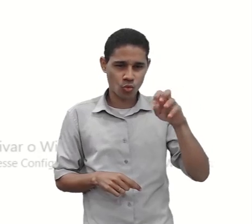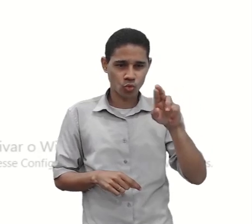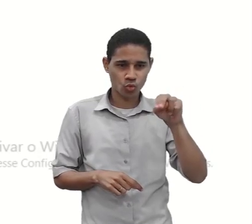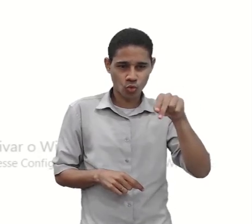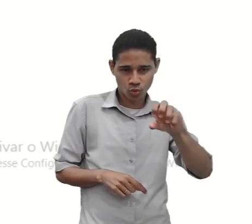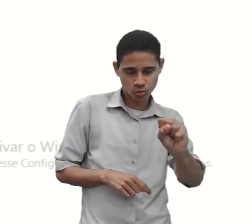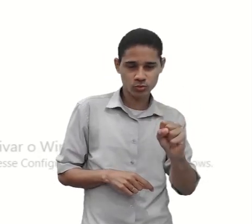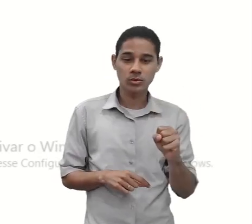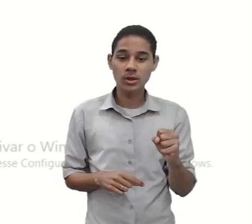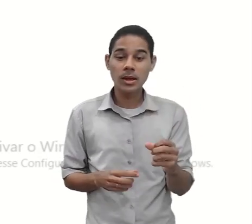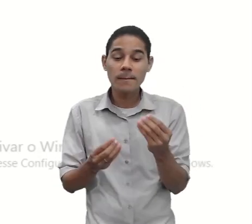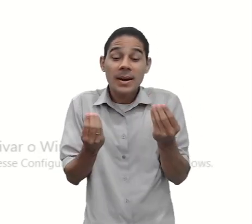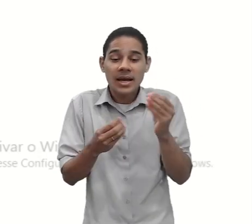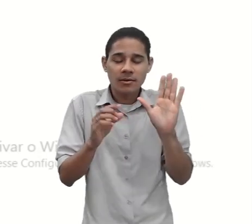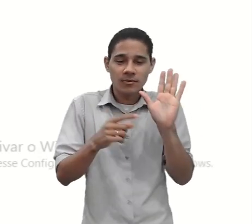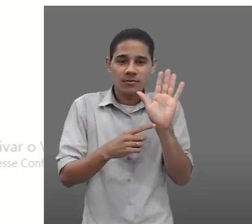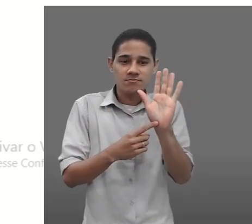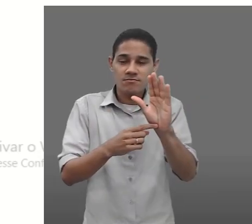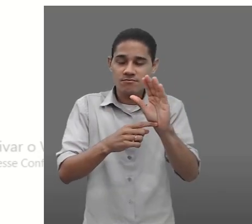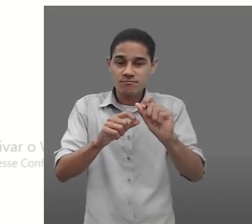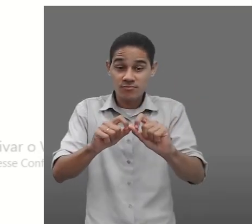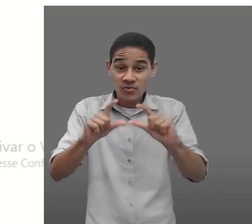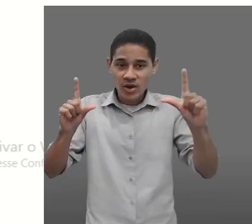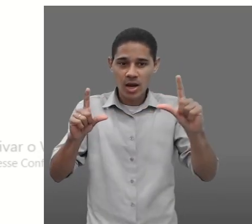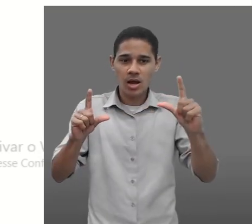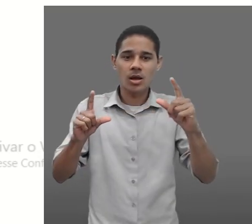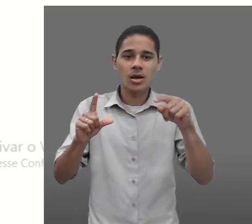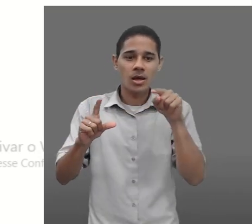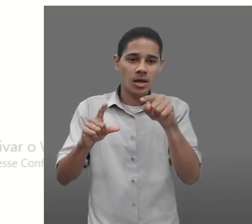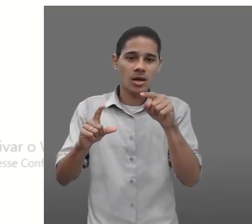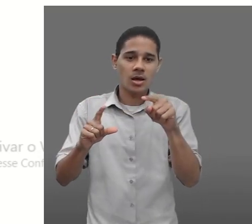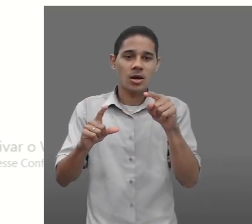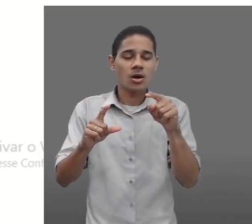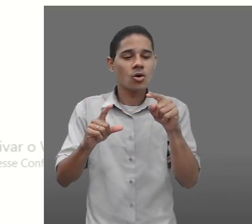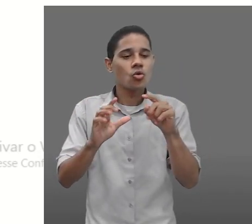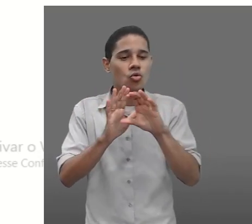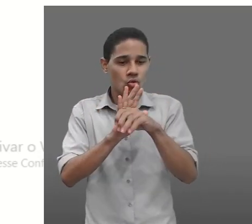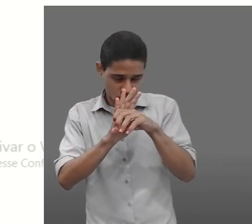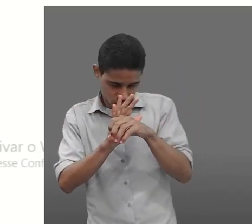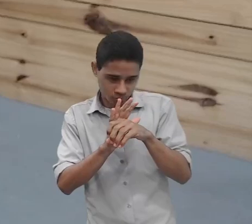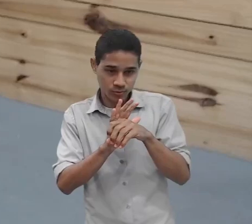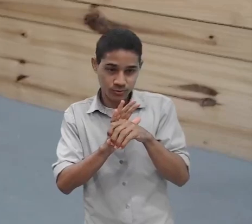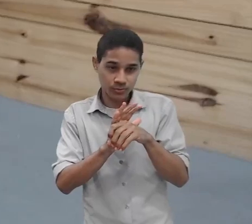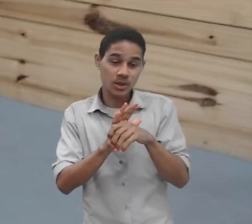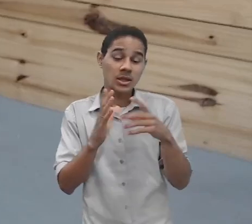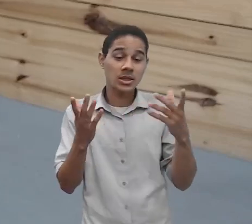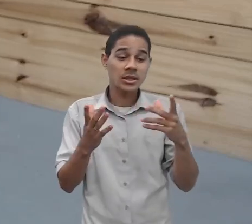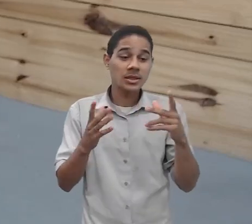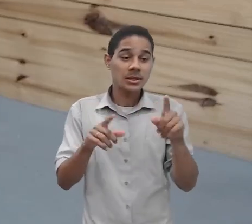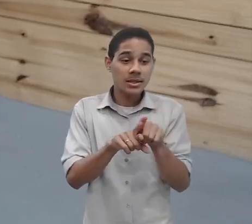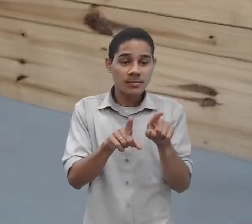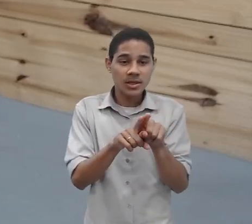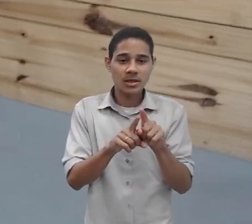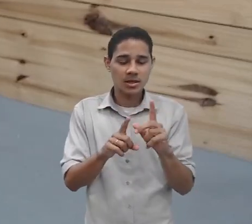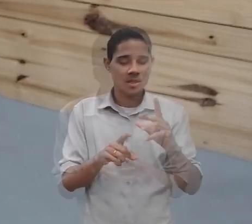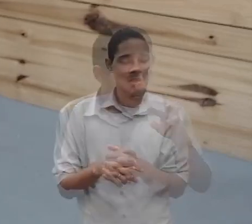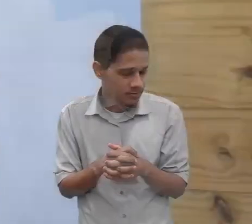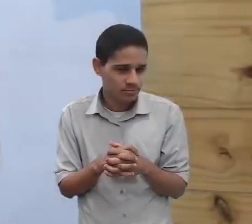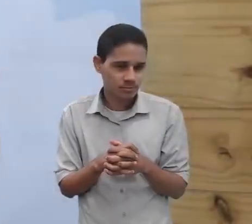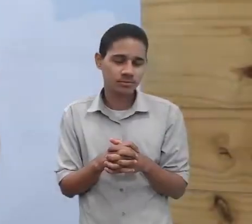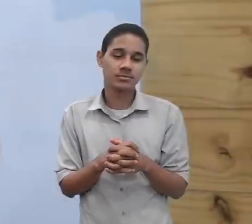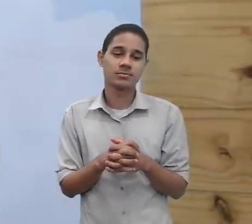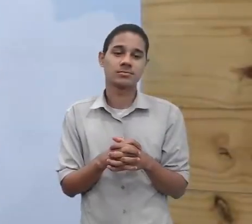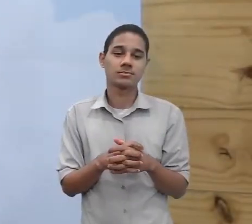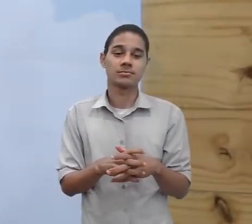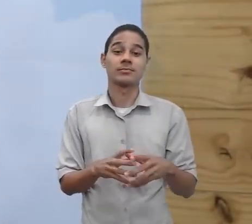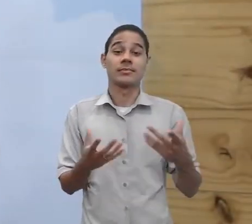eles são utilizados para enfatizar ou minimizar um conteúdo. Já os recortes servem para redesenhar os limites da imagem. Já